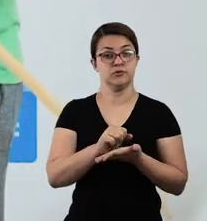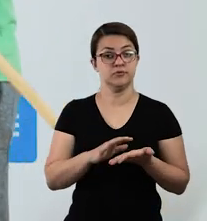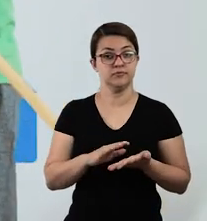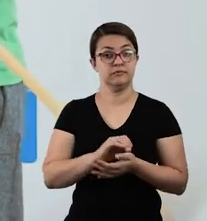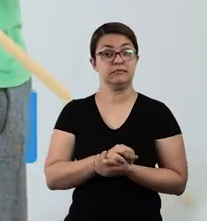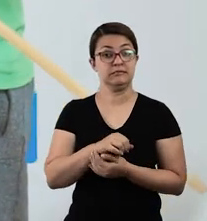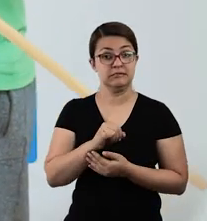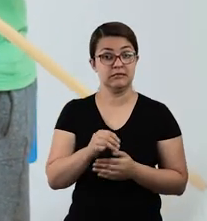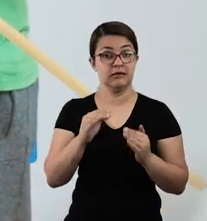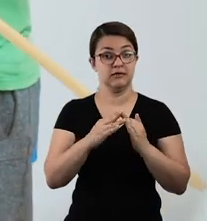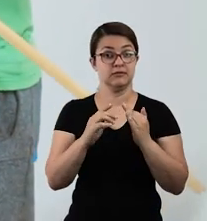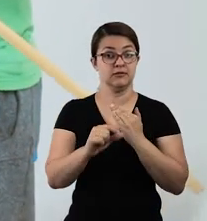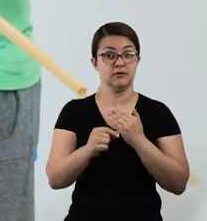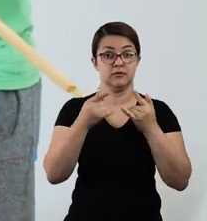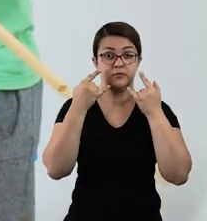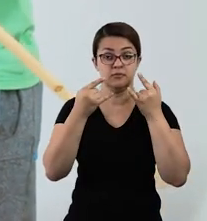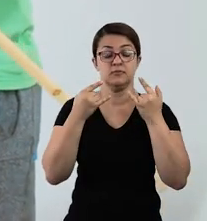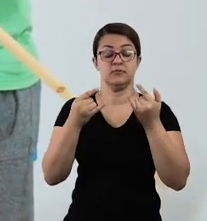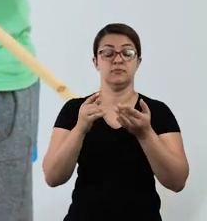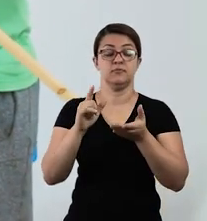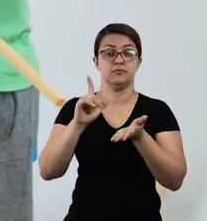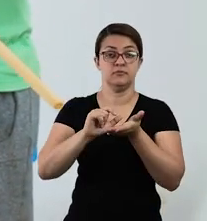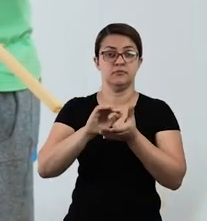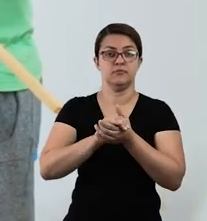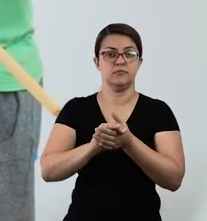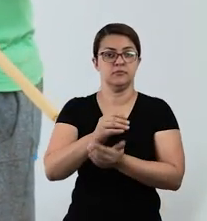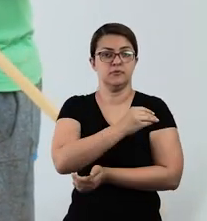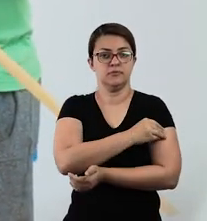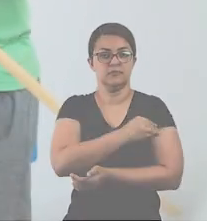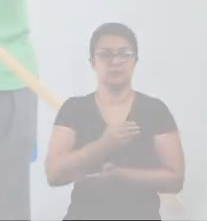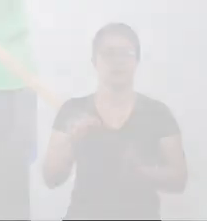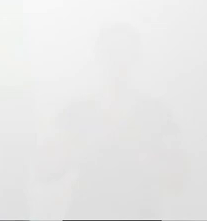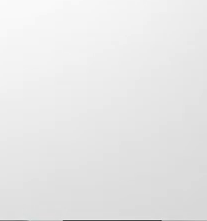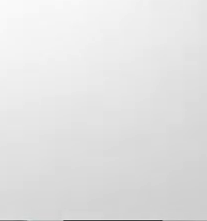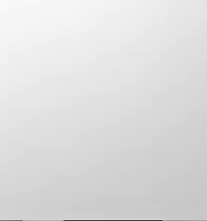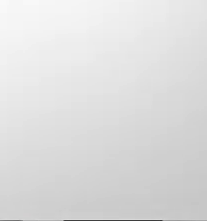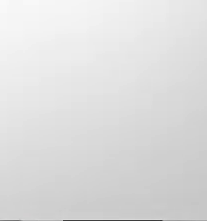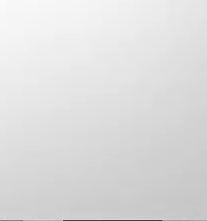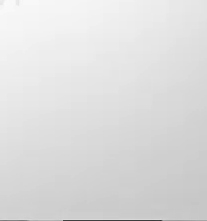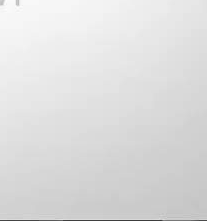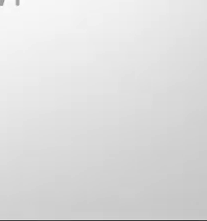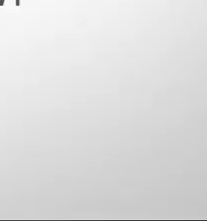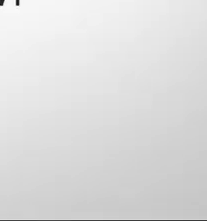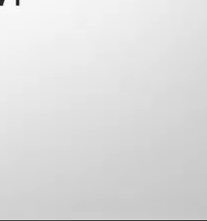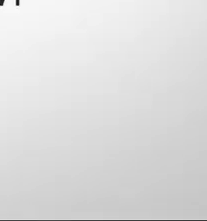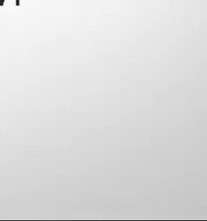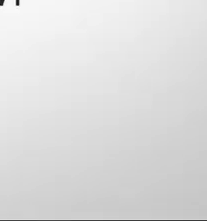hoje. Se precisar sair, utilizem máscaras, álcool gel nas mãos, se cuidem e até a próxima.